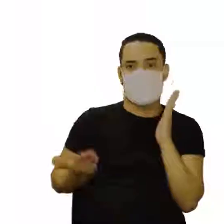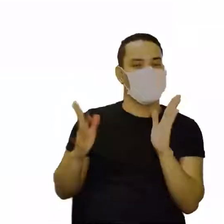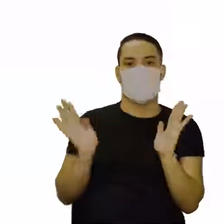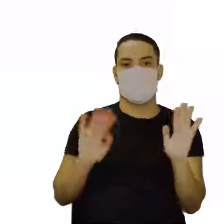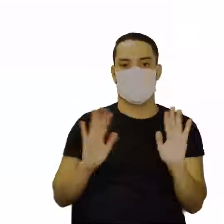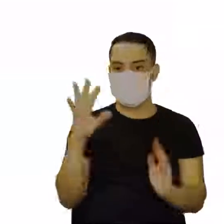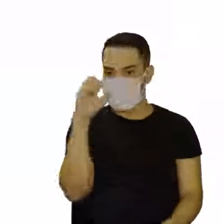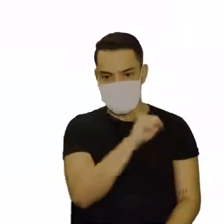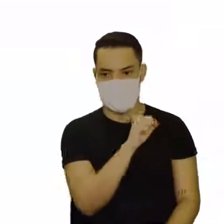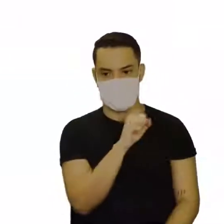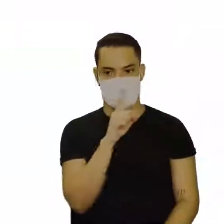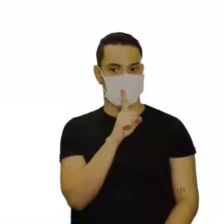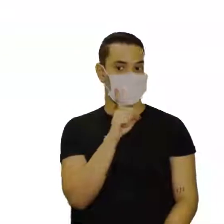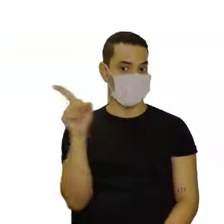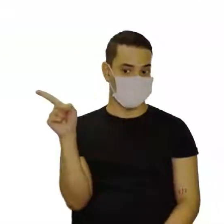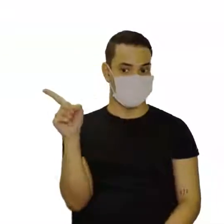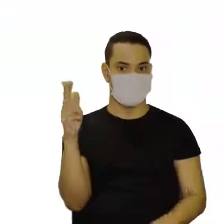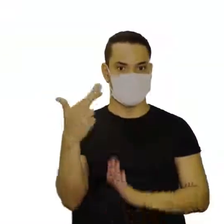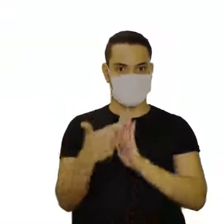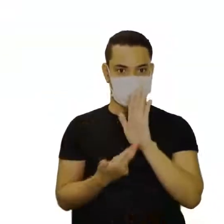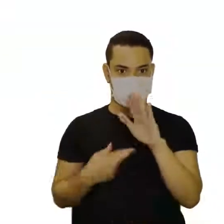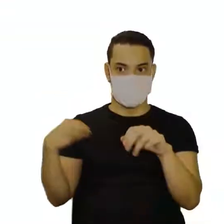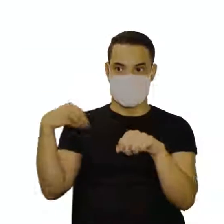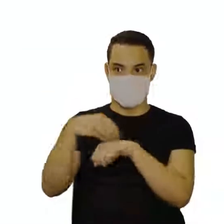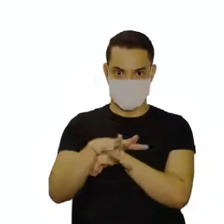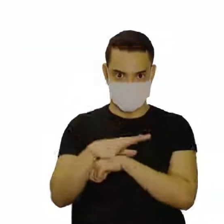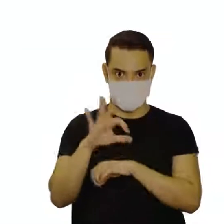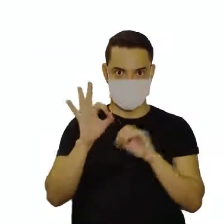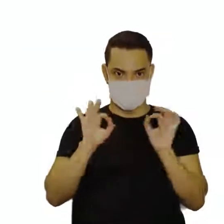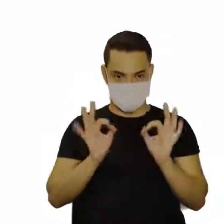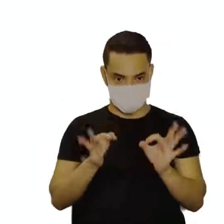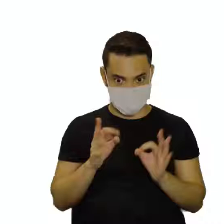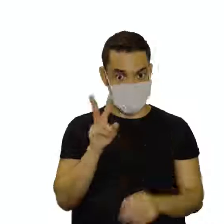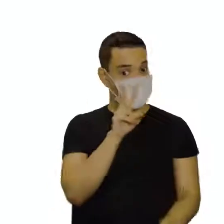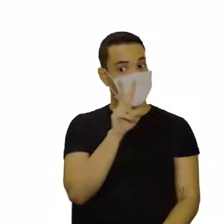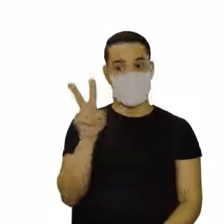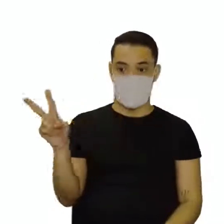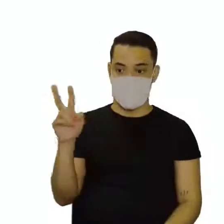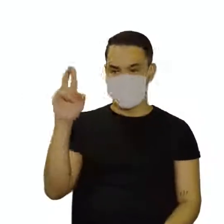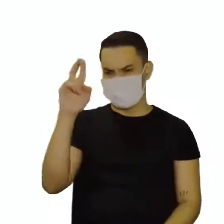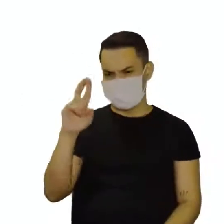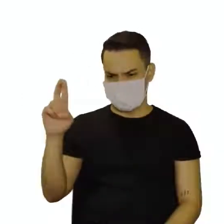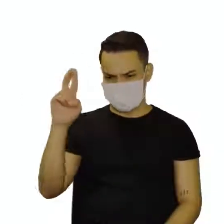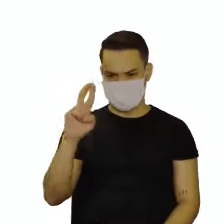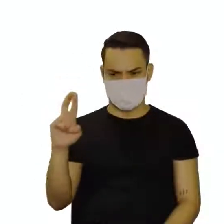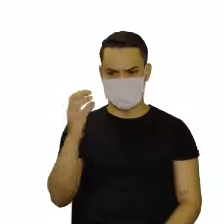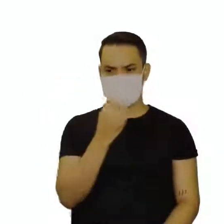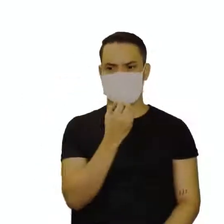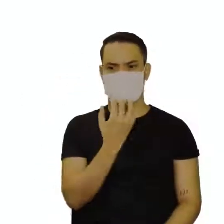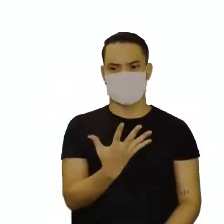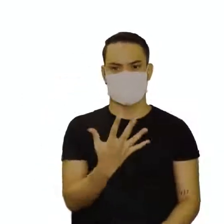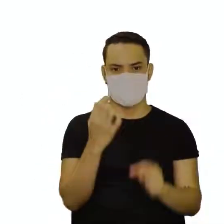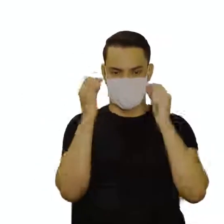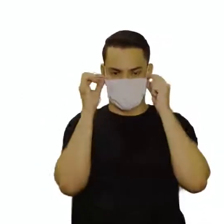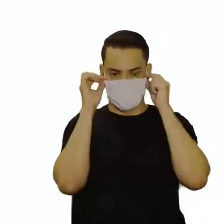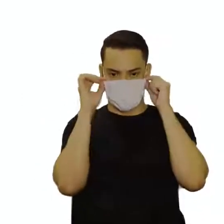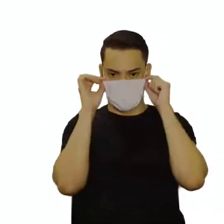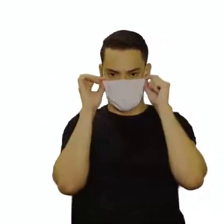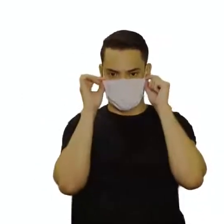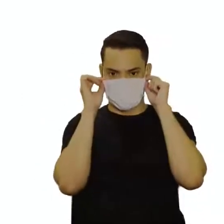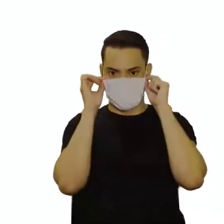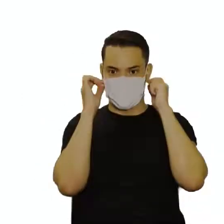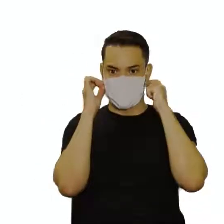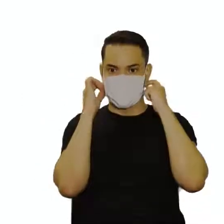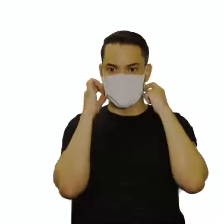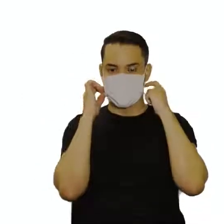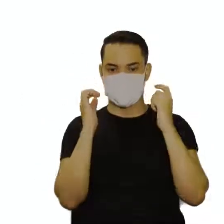gente, continuando. Então, aí, beleza, dá uma olhada, observa bem como foi feito cada passo. Eu vou